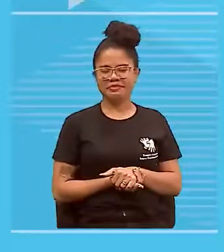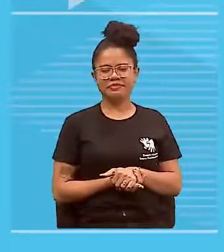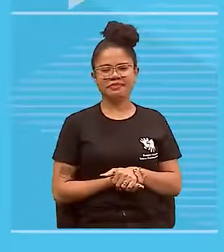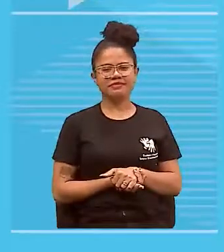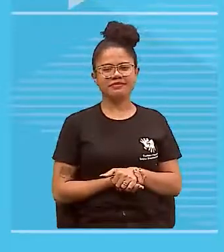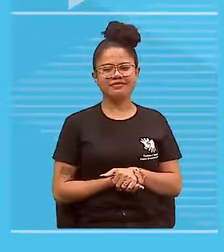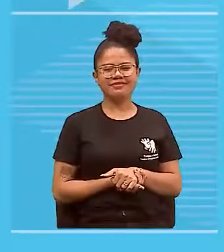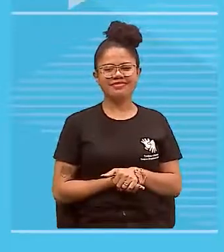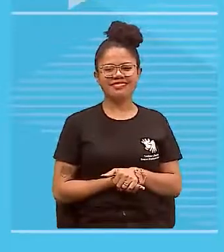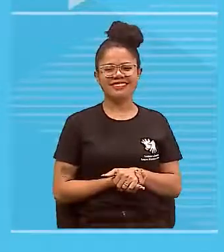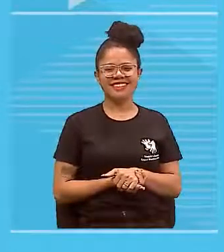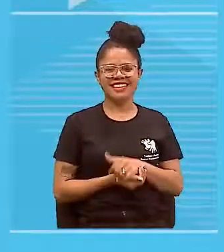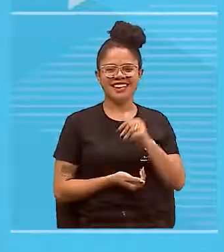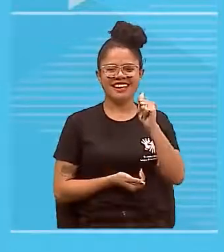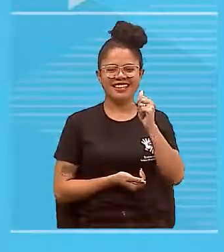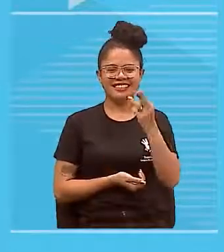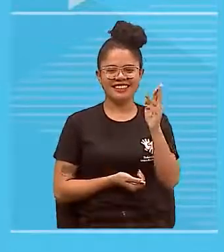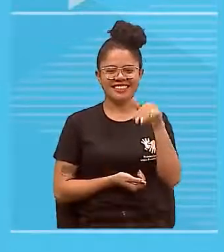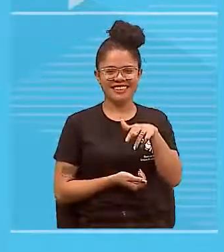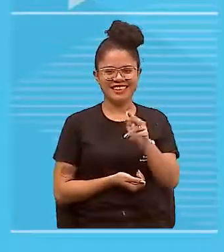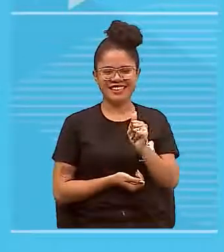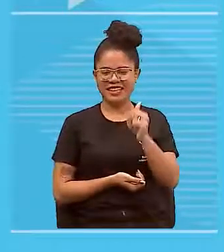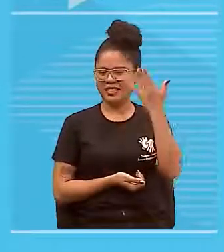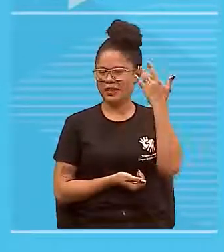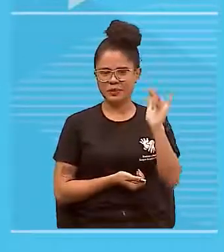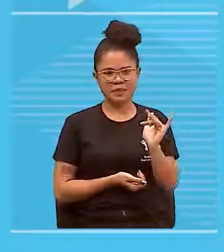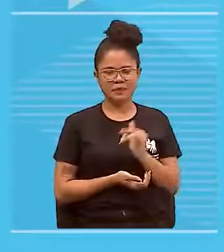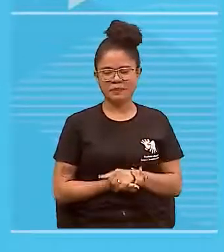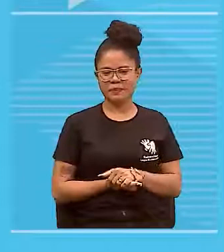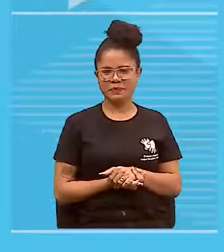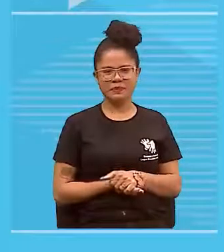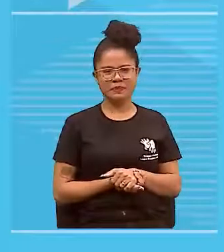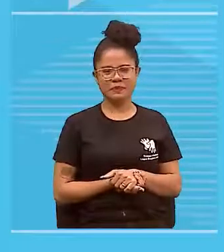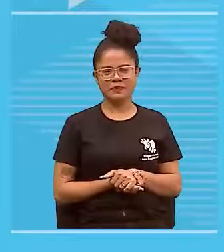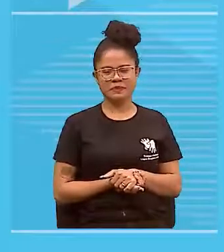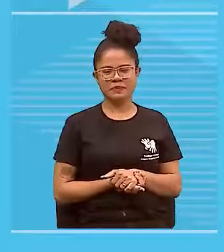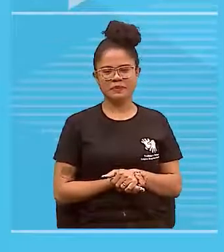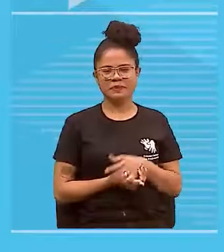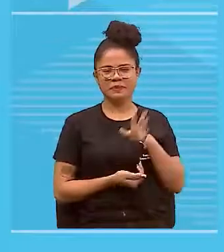Adriana Souza já abriu o jogo não não sabe beleza